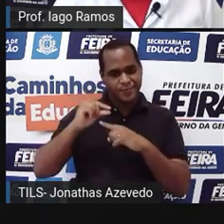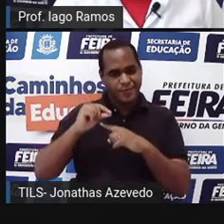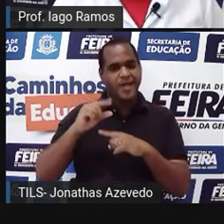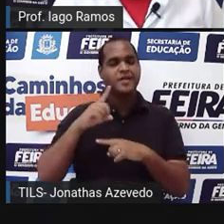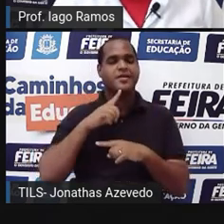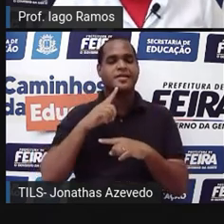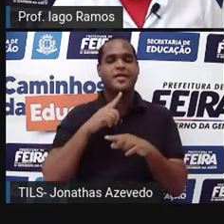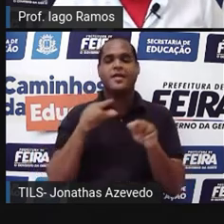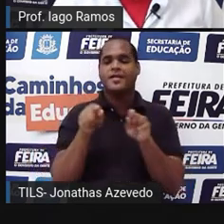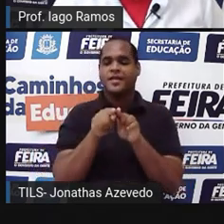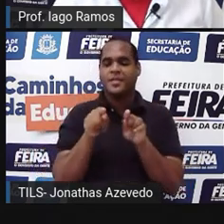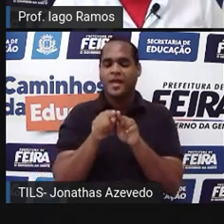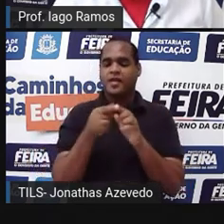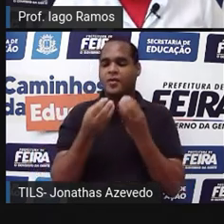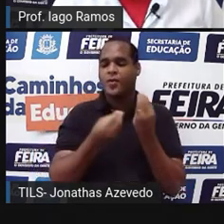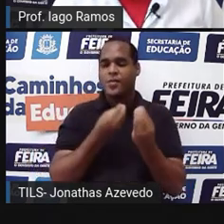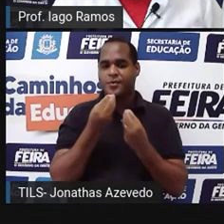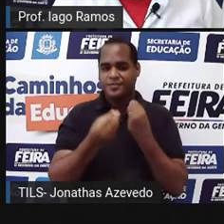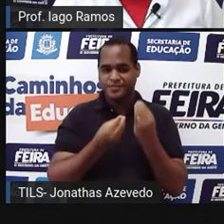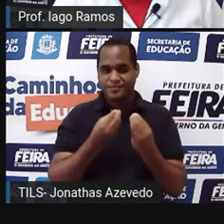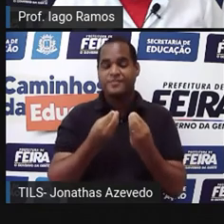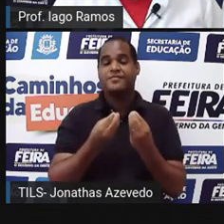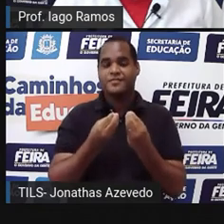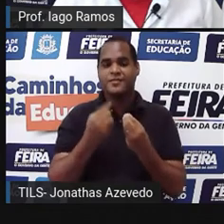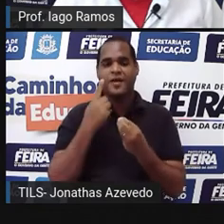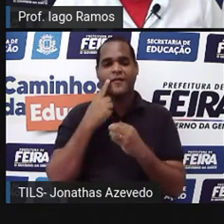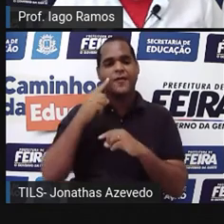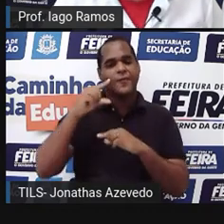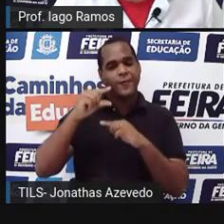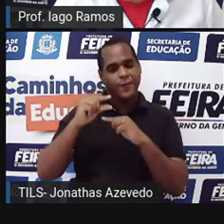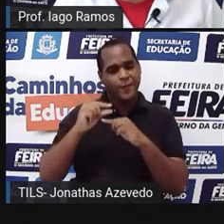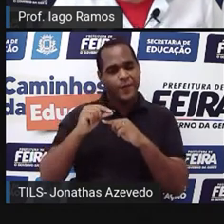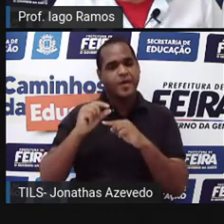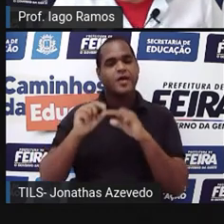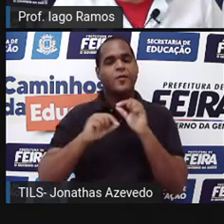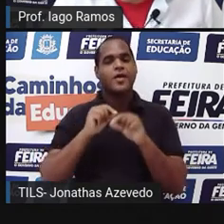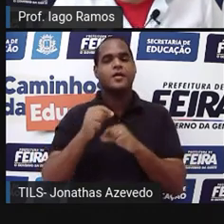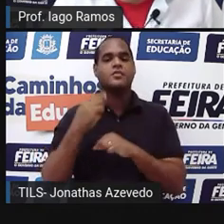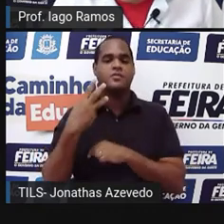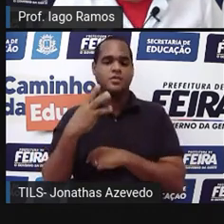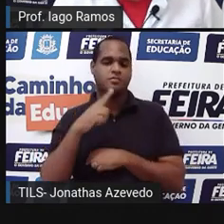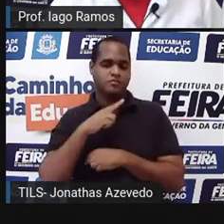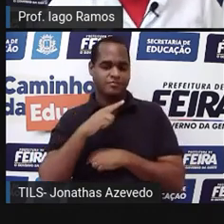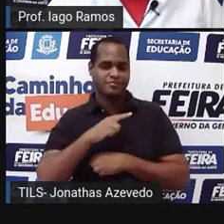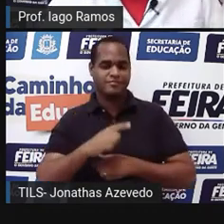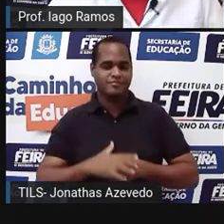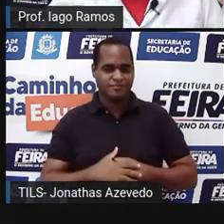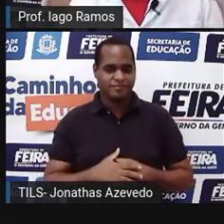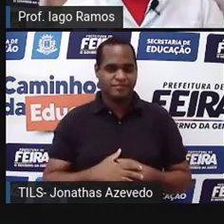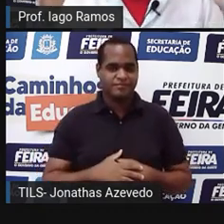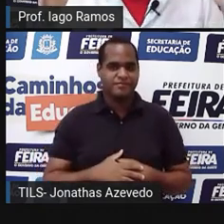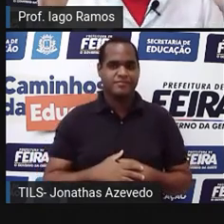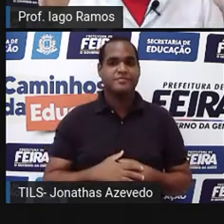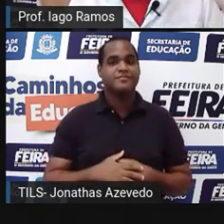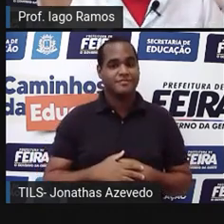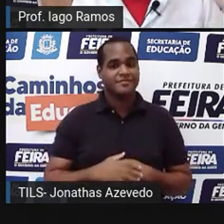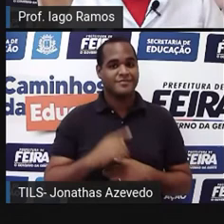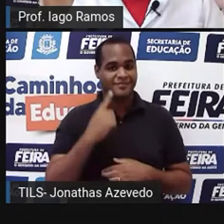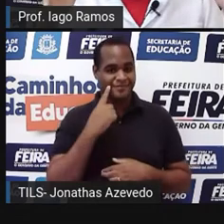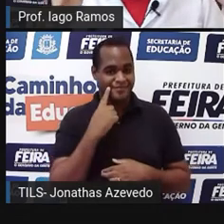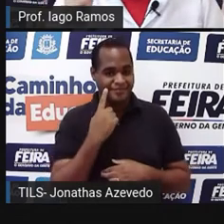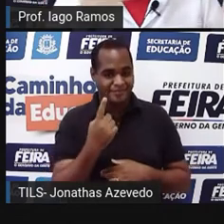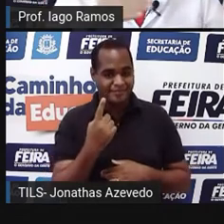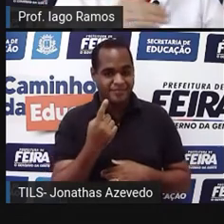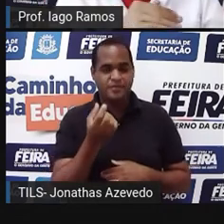vou reduzir até virar uma medida 3. Então, os lados que